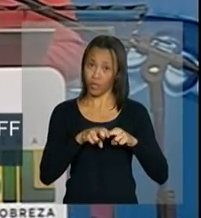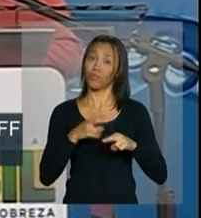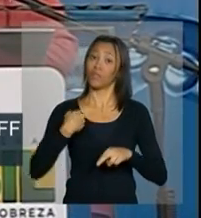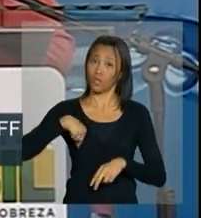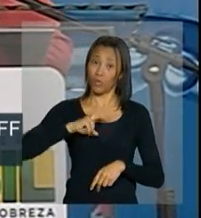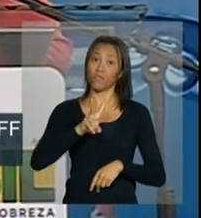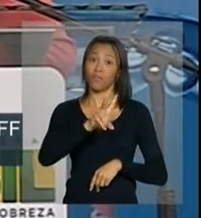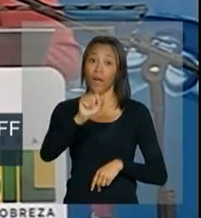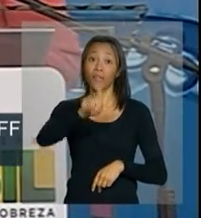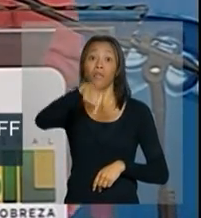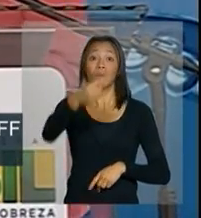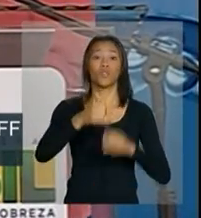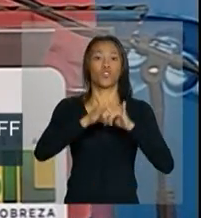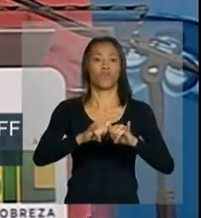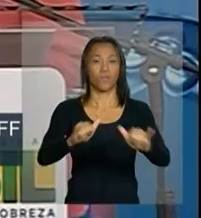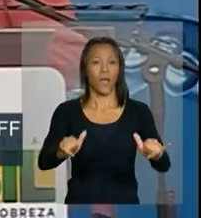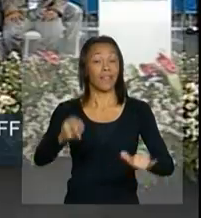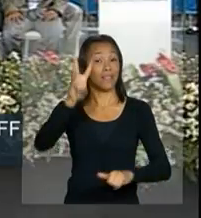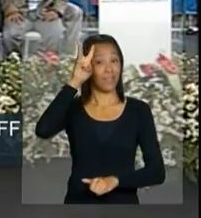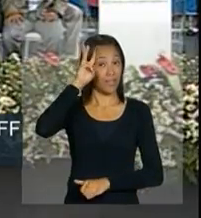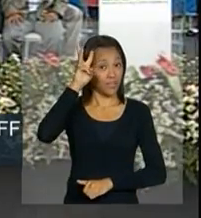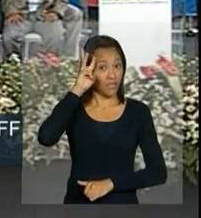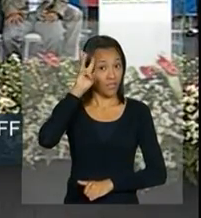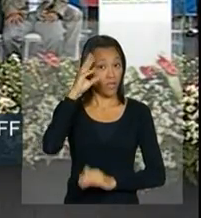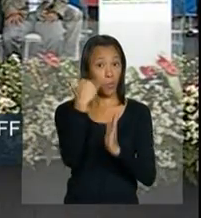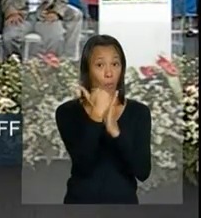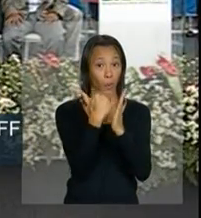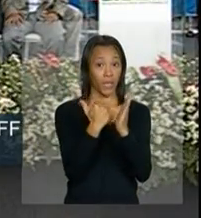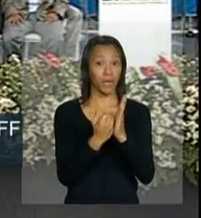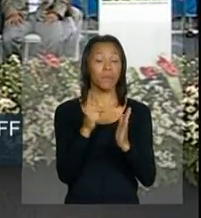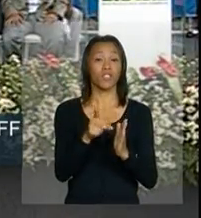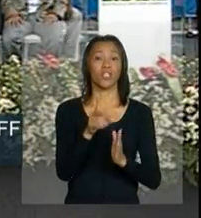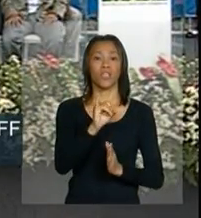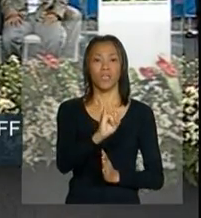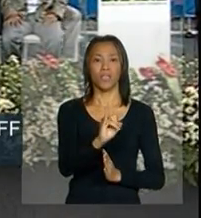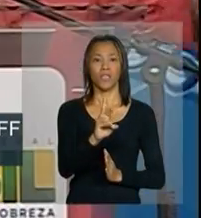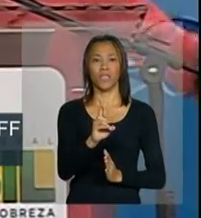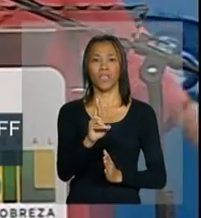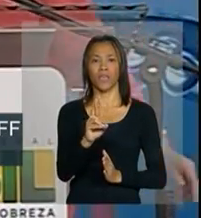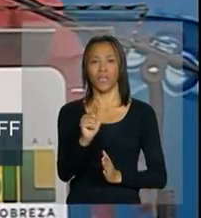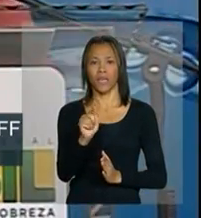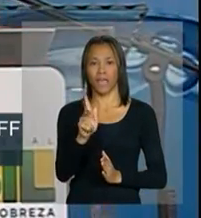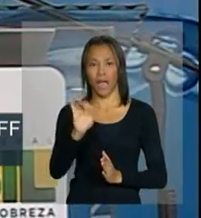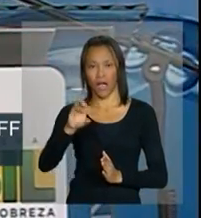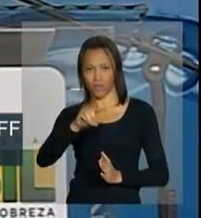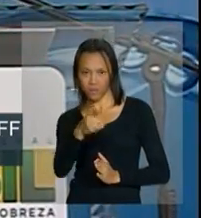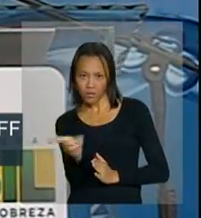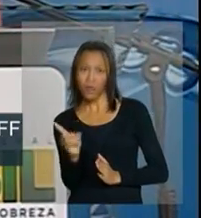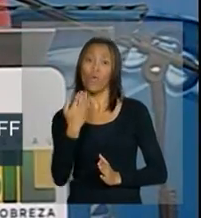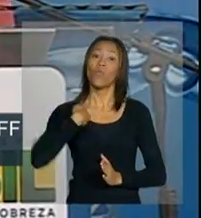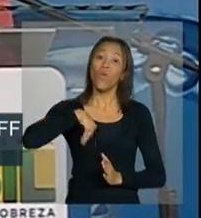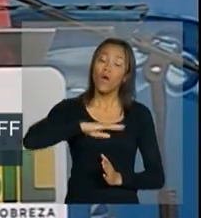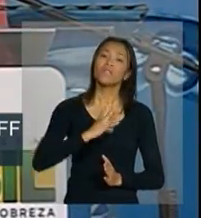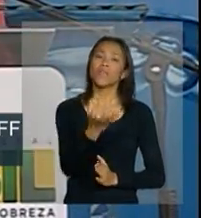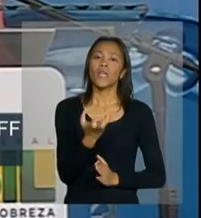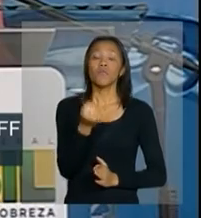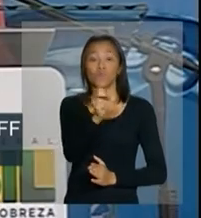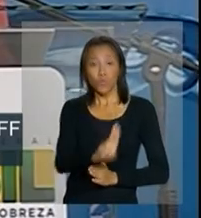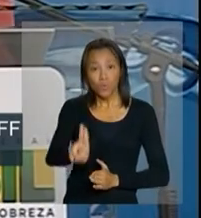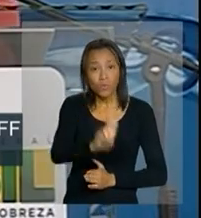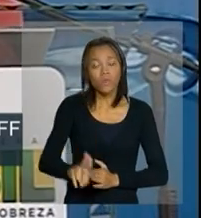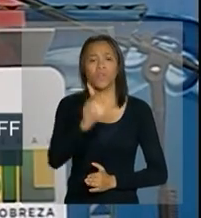vamos lançar terça-feira o programa de irrigação, nós queremos usar a